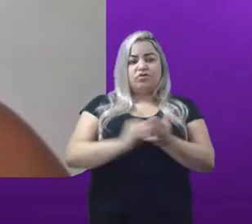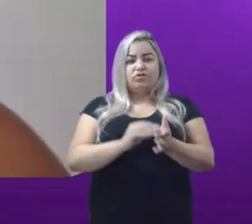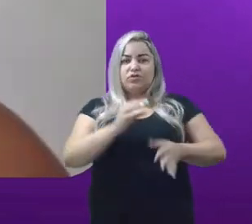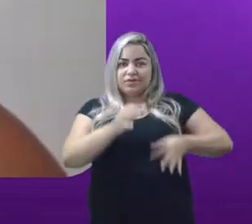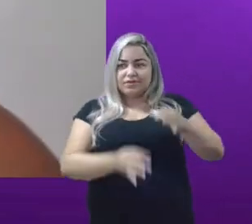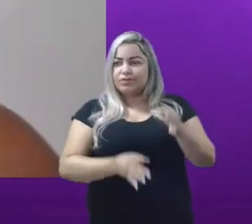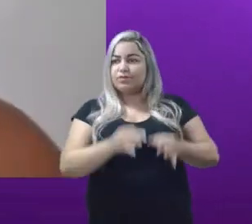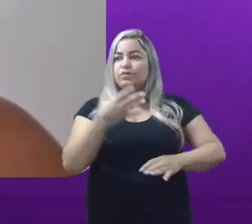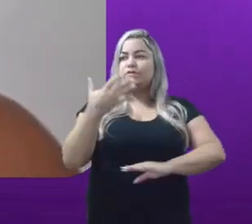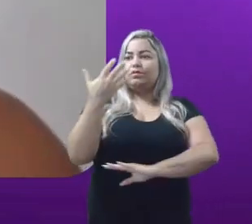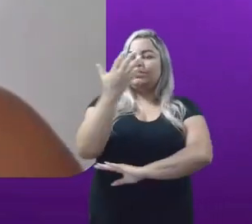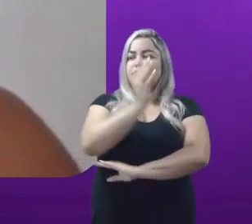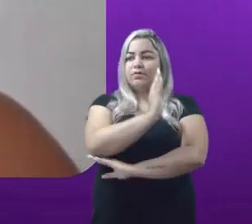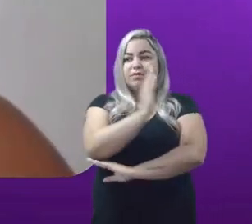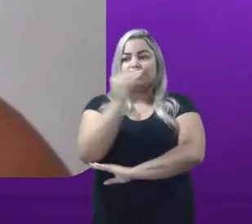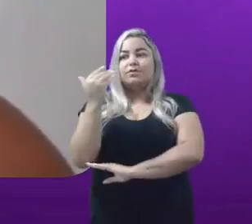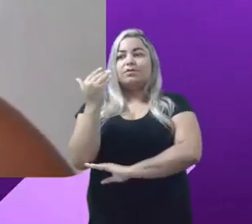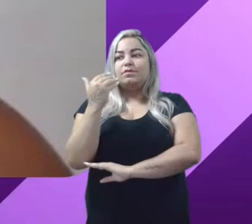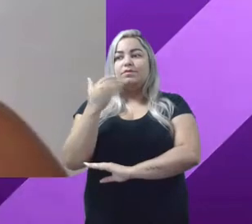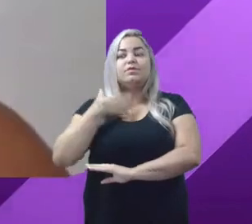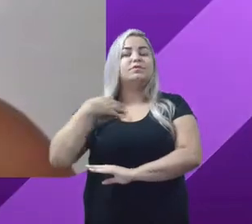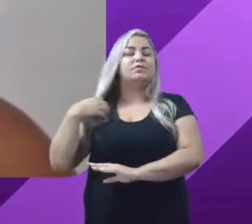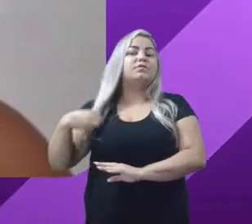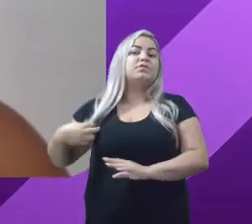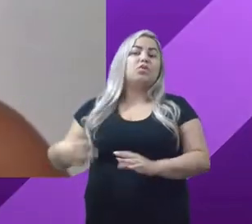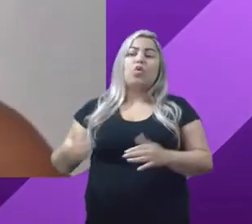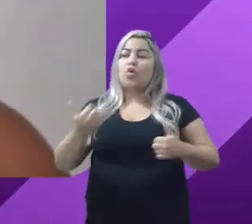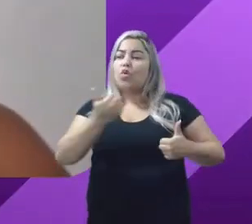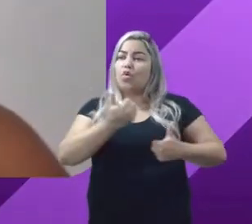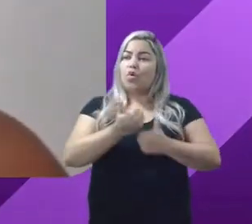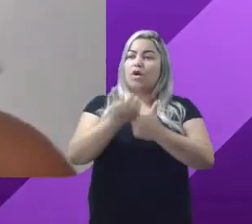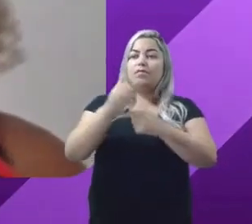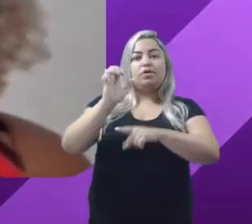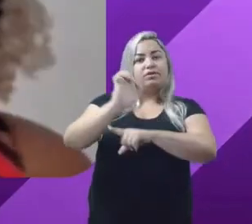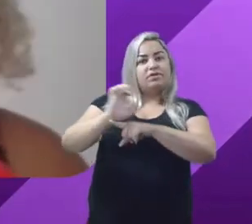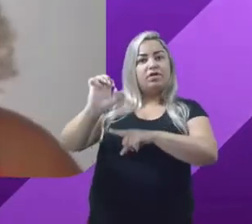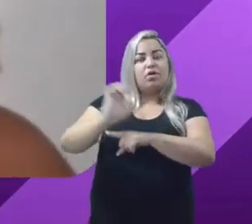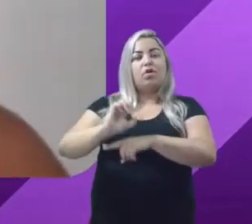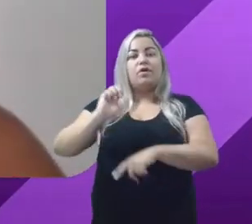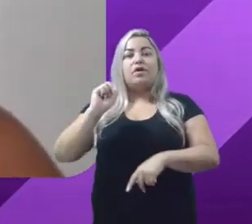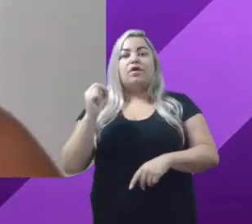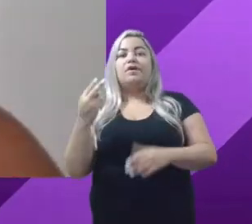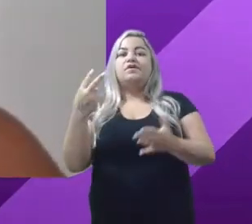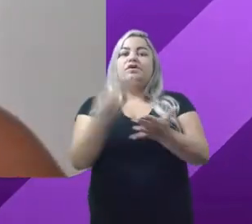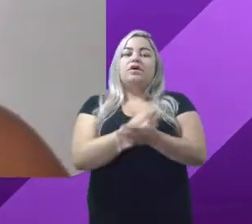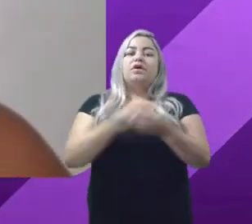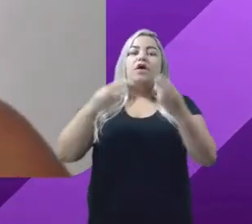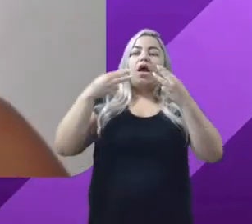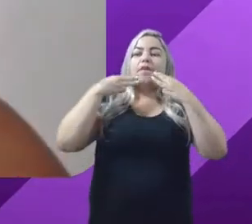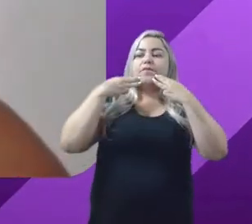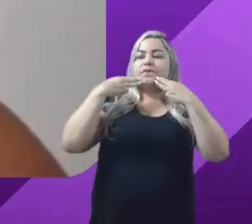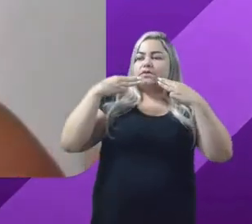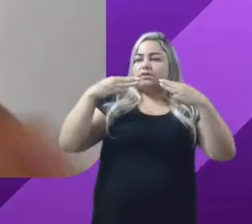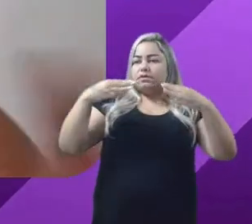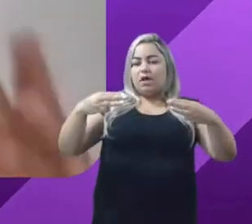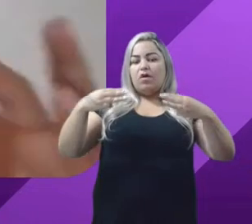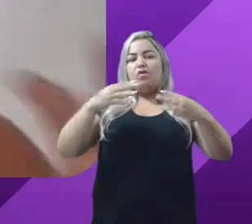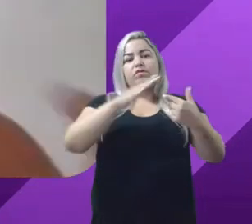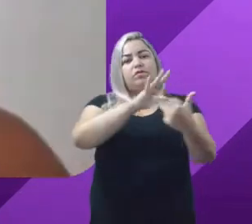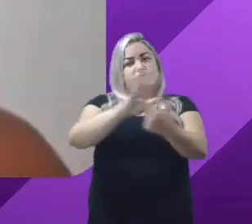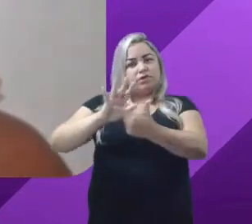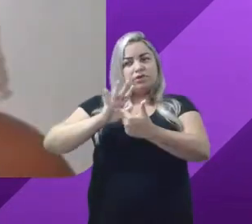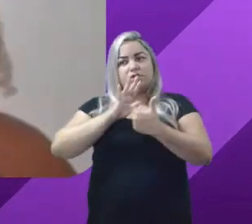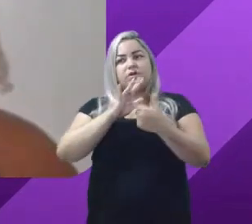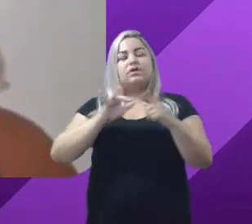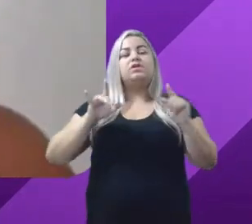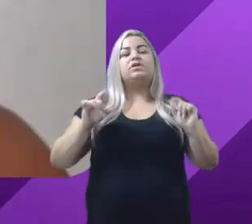ambientais são feitas, né, com o apoio do Estado, ou seja, com a sua missão, né, demonstrando